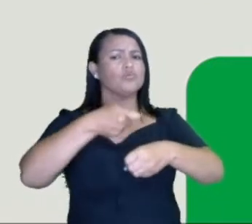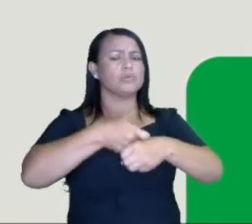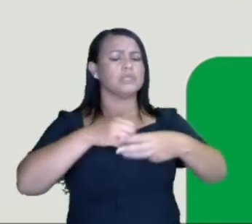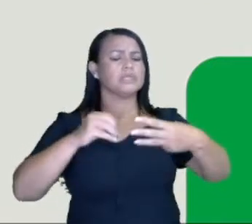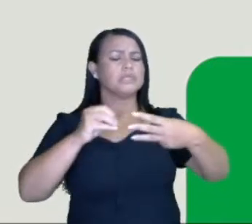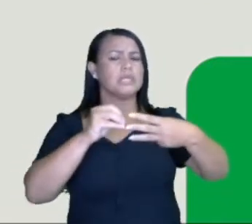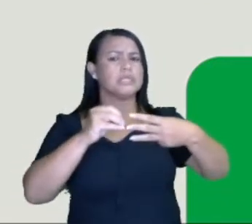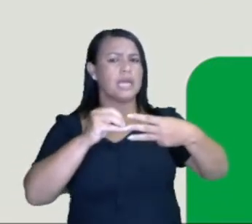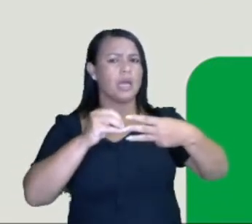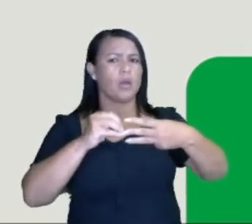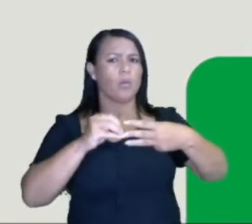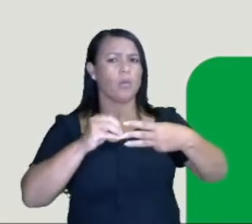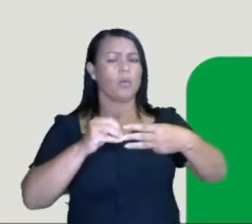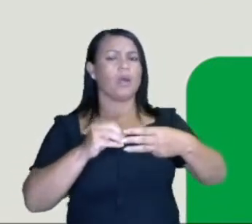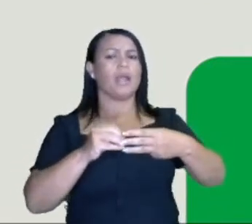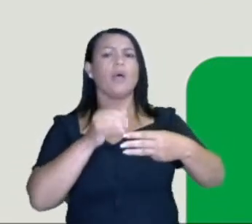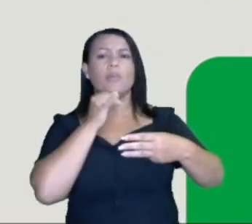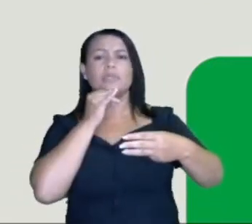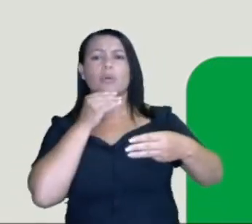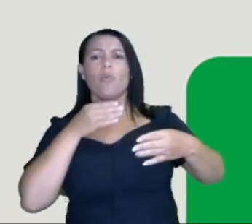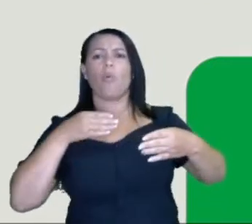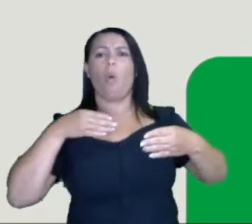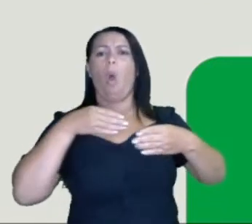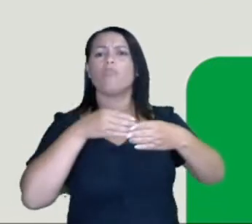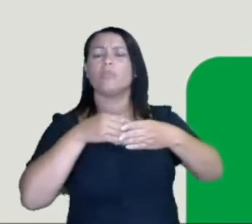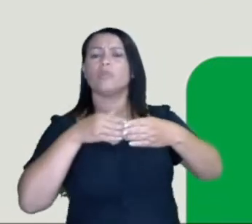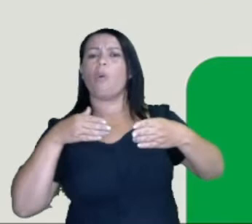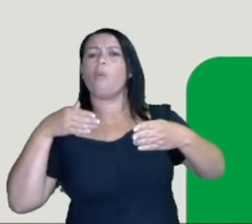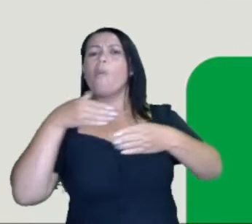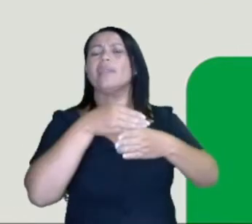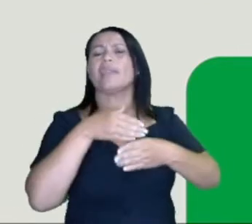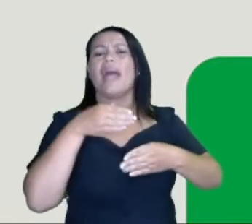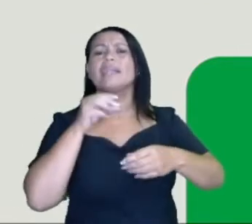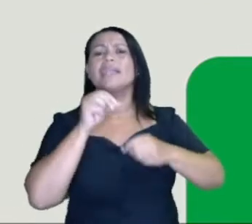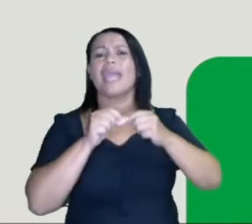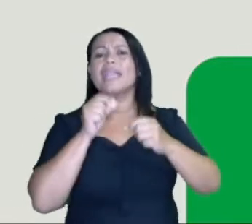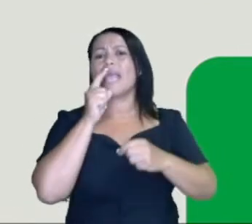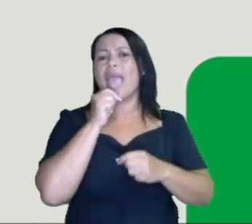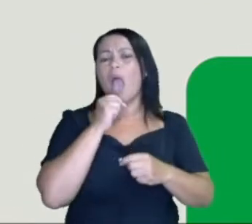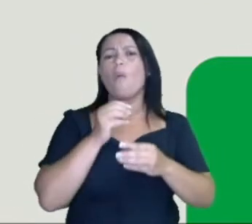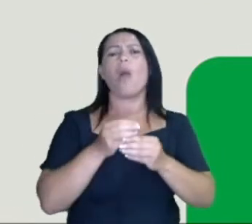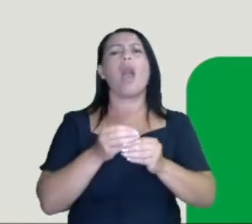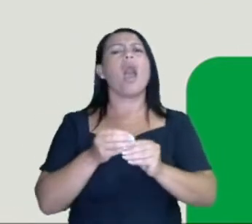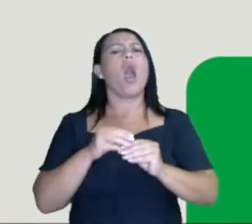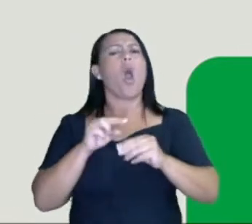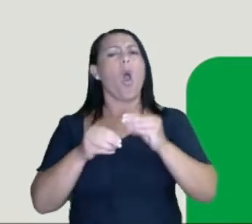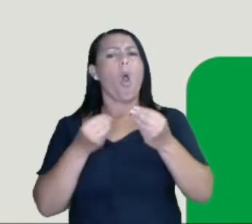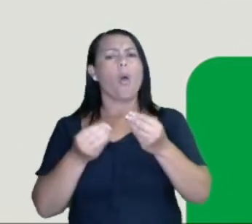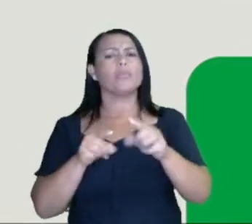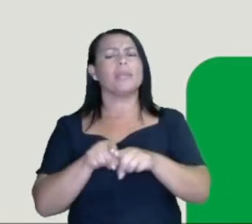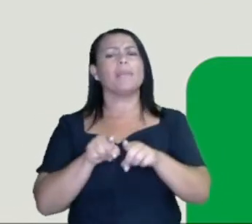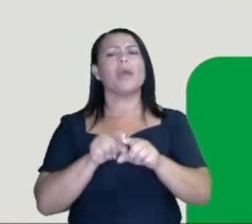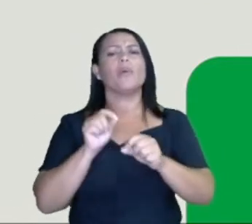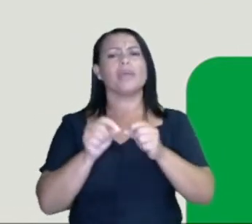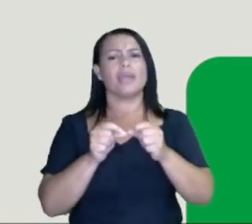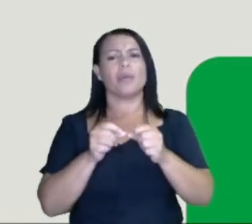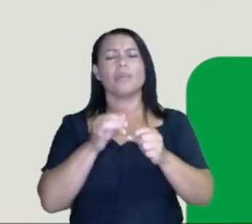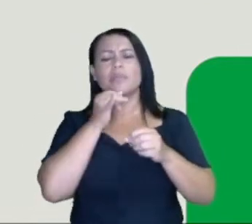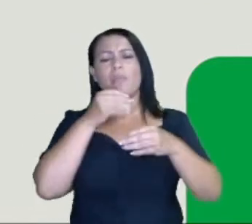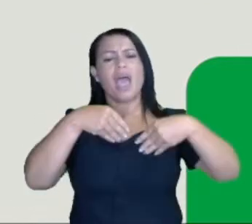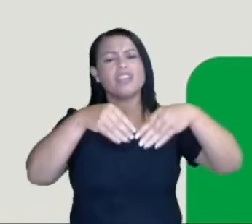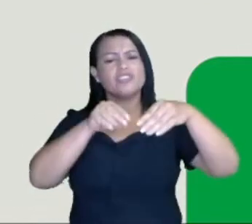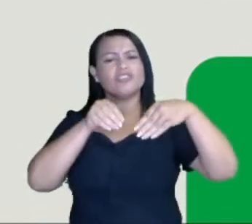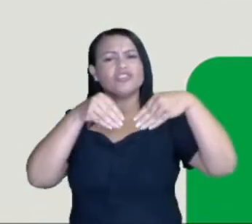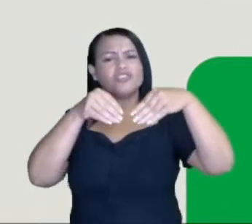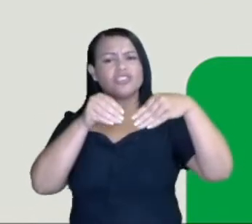o seu rompimento ou a entrada e saída excessiva de água. Ela mantém a rigidez da célula, por isso que